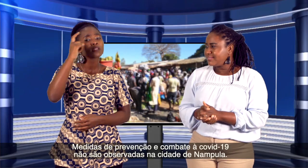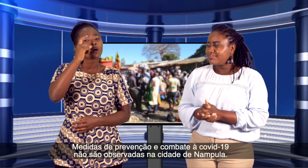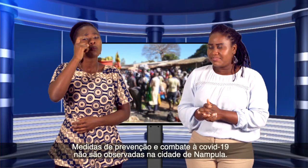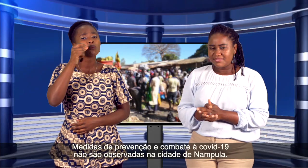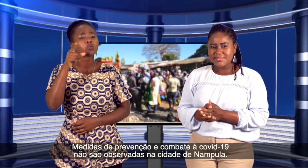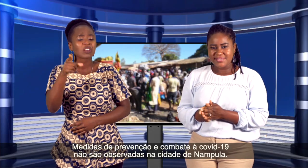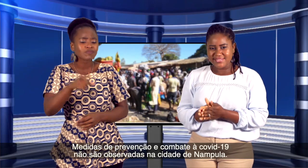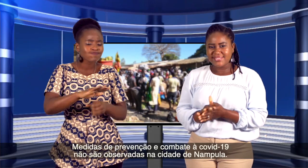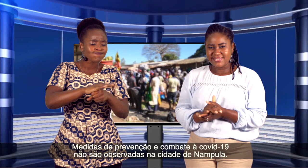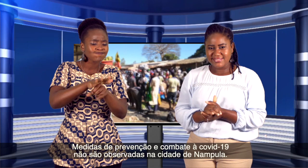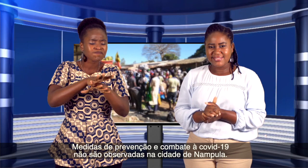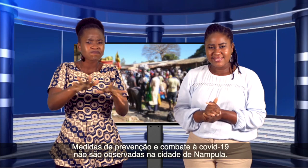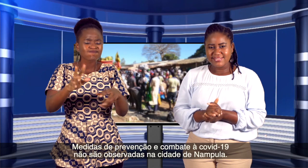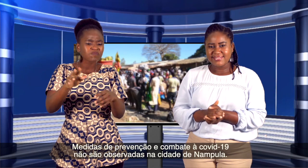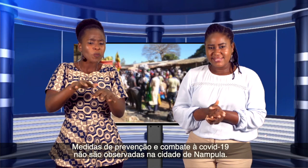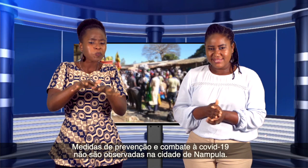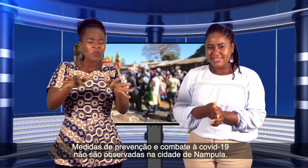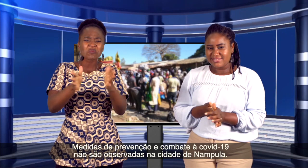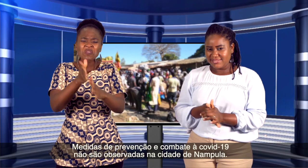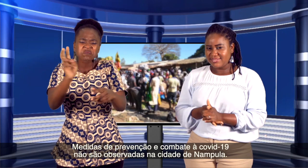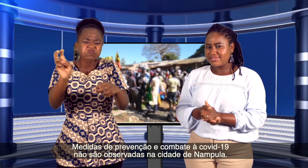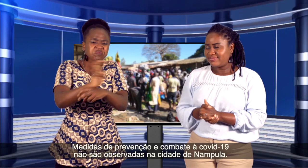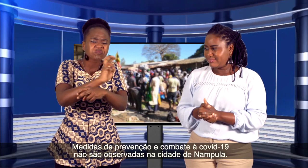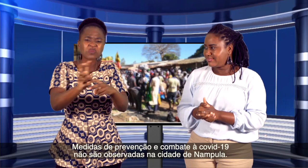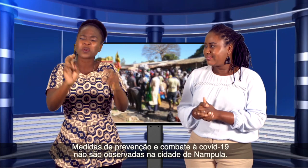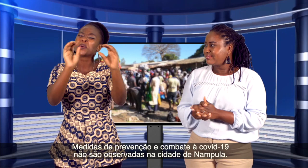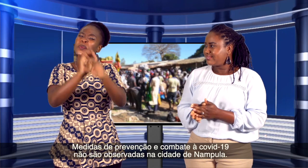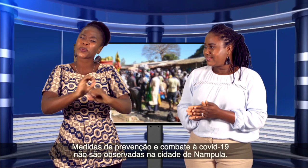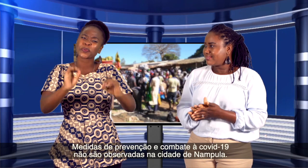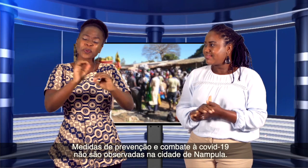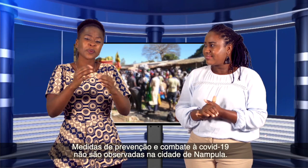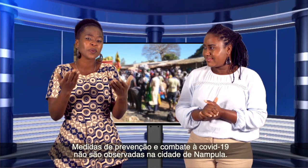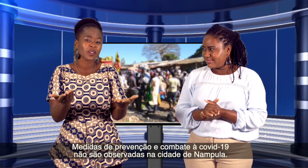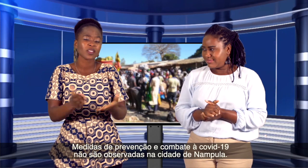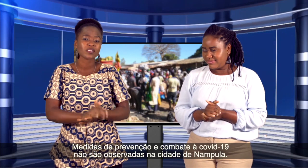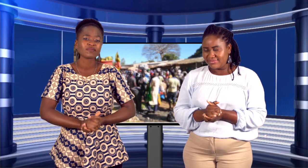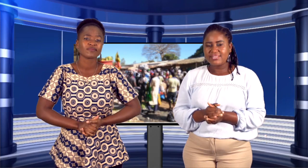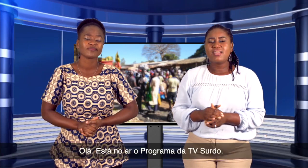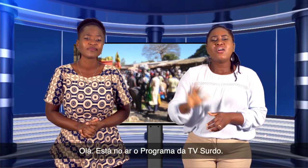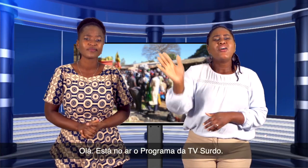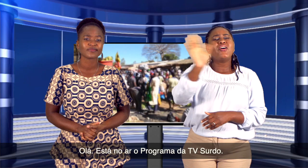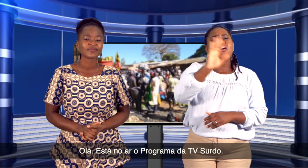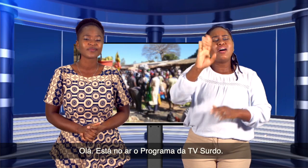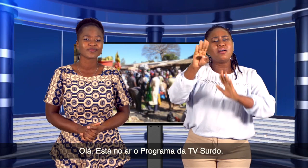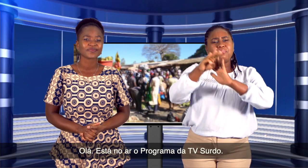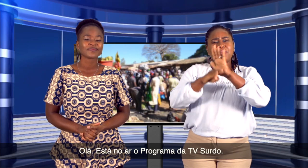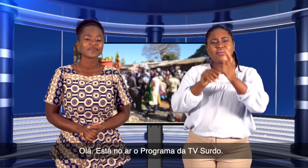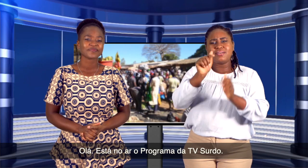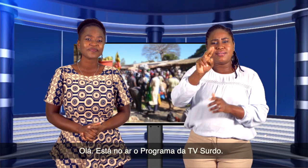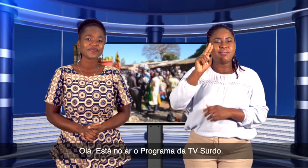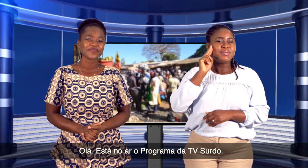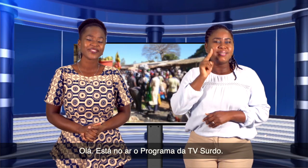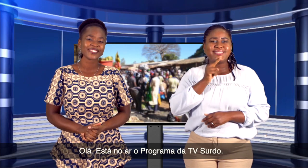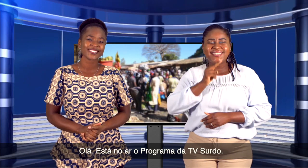Medidas de prevenção e combate à Covid-19 não são observadas na cidade de Nampula. Olá, está no